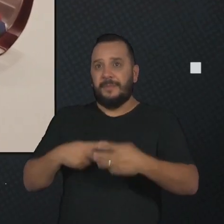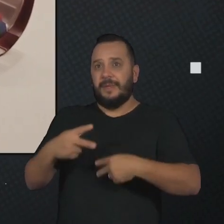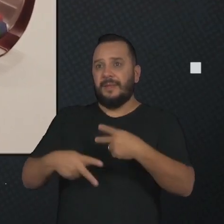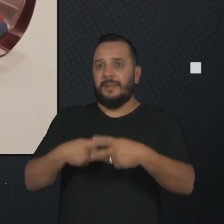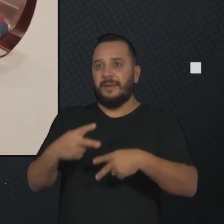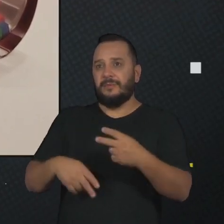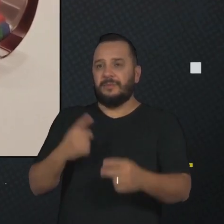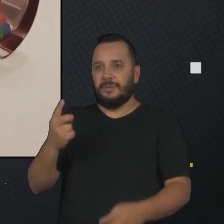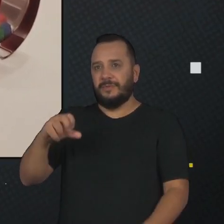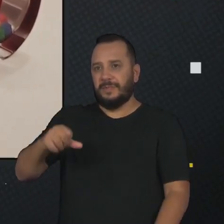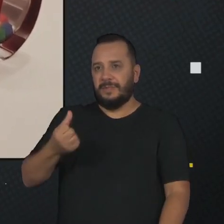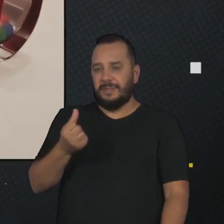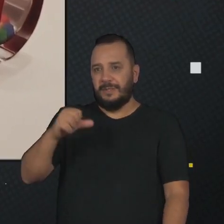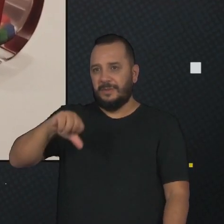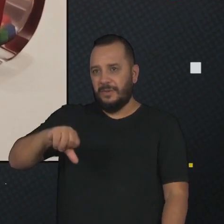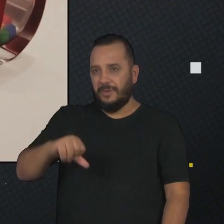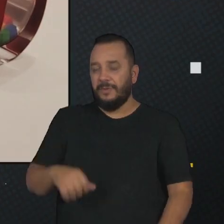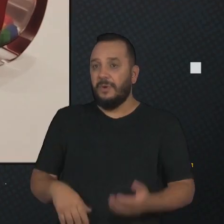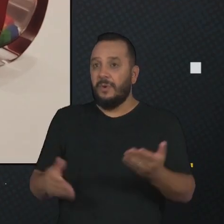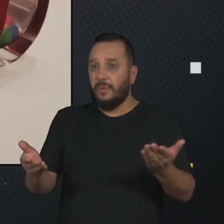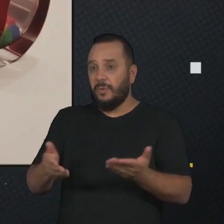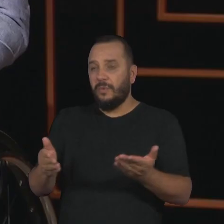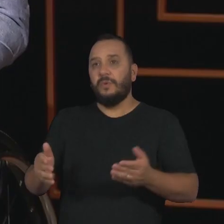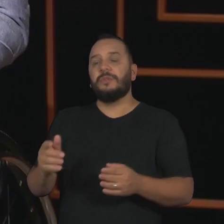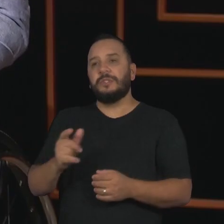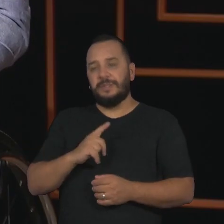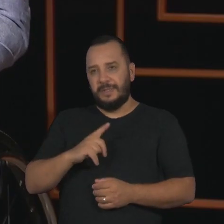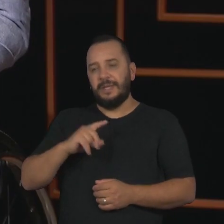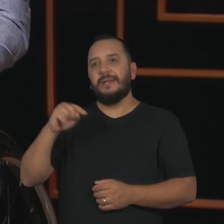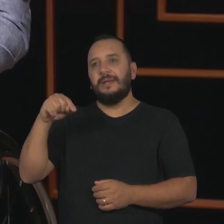parte do acervo da Pinacoteca do Estado.